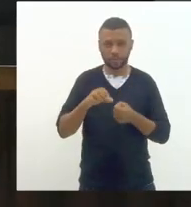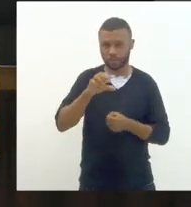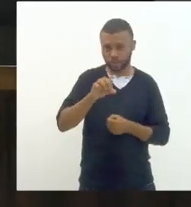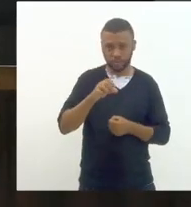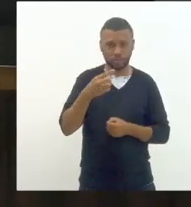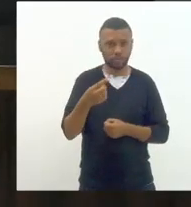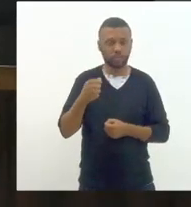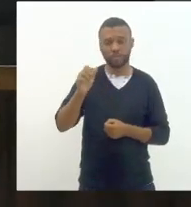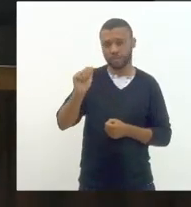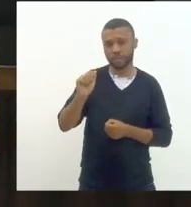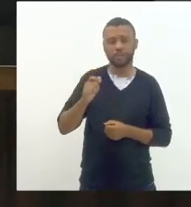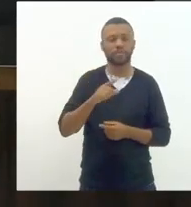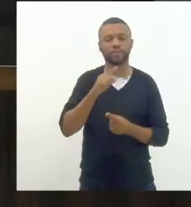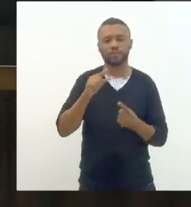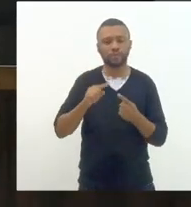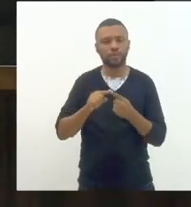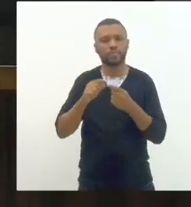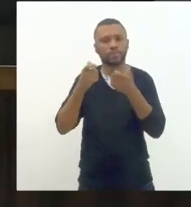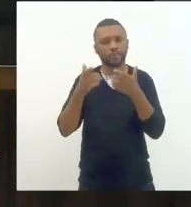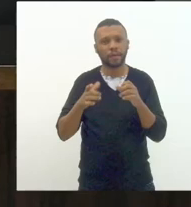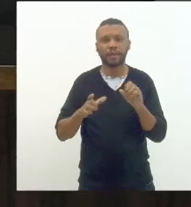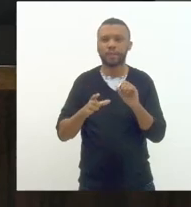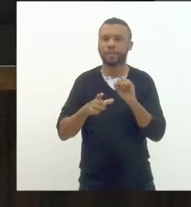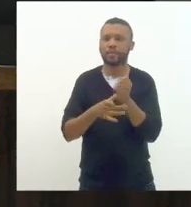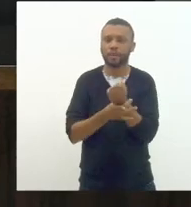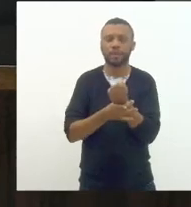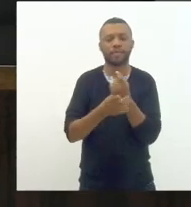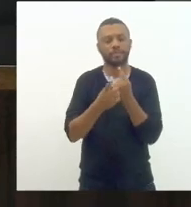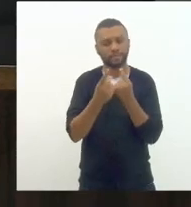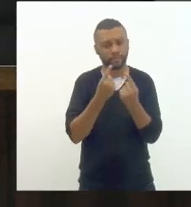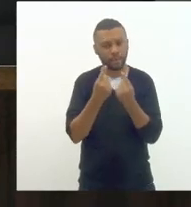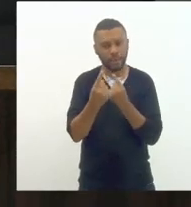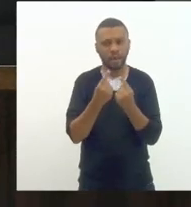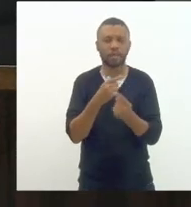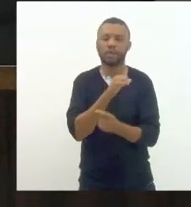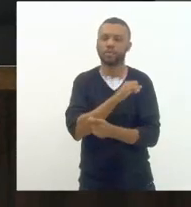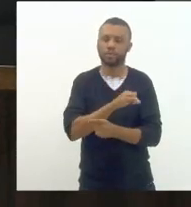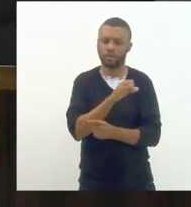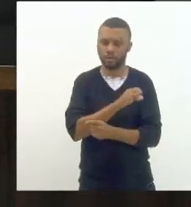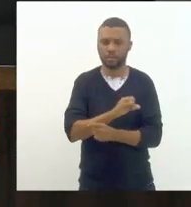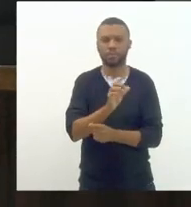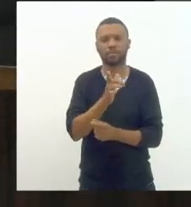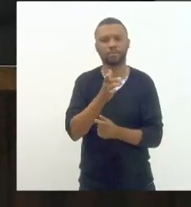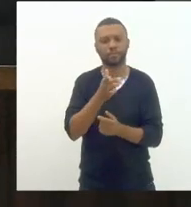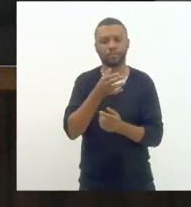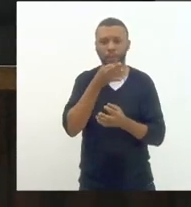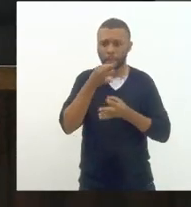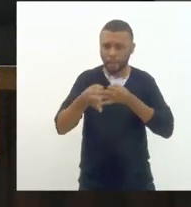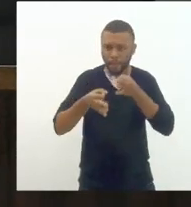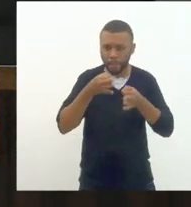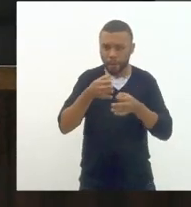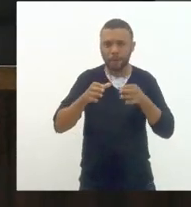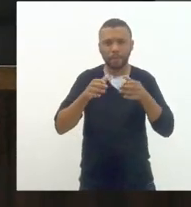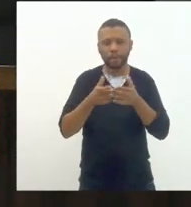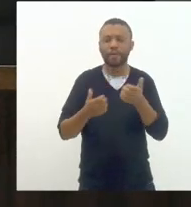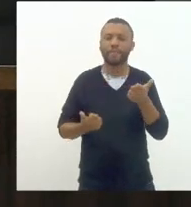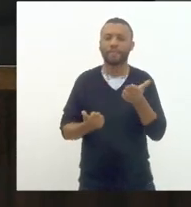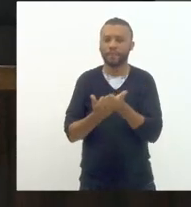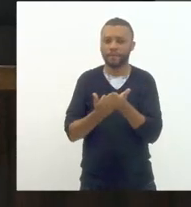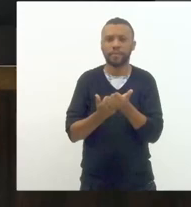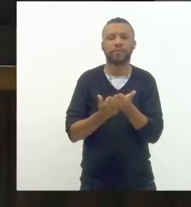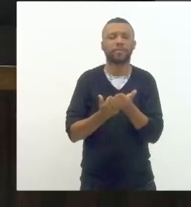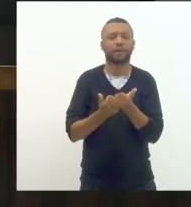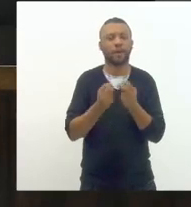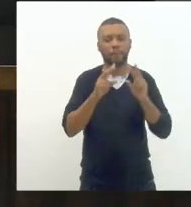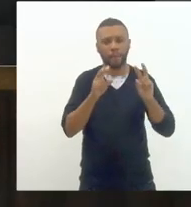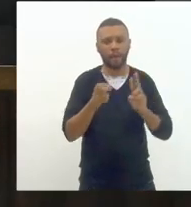Janeiro, a fim de dispor sobre a segurança viária no âmbito do Estado do Rio de Janeiro. Parecer da Comissão de Emendas Constitucionais e vetos favorável ao